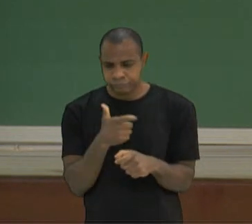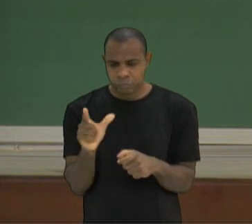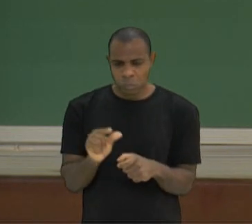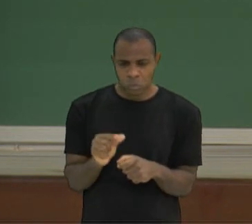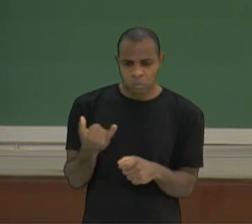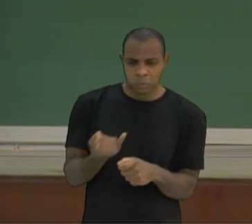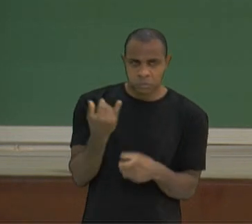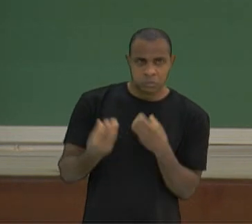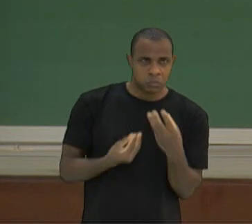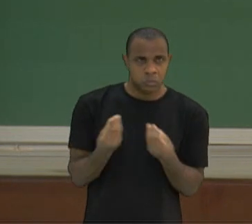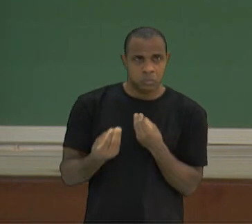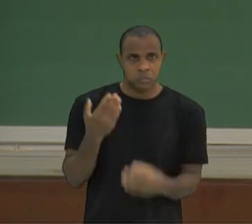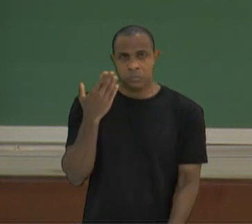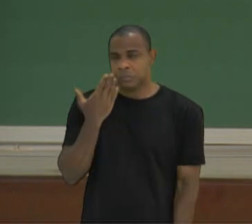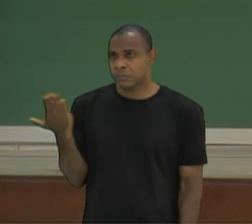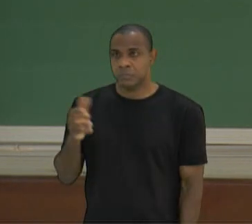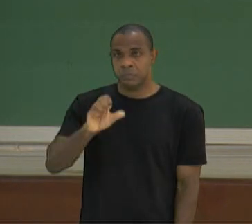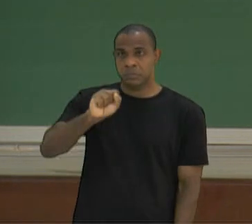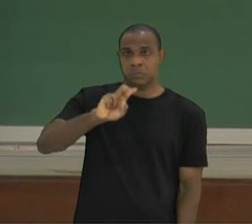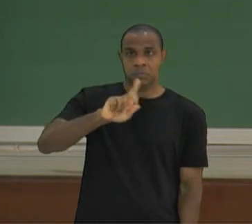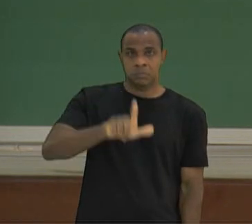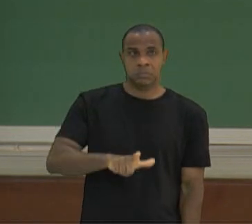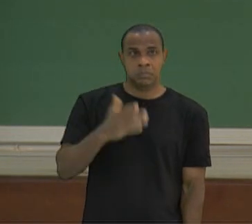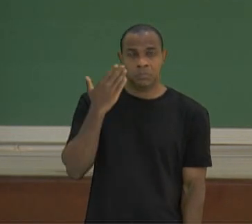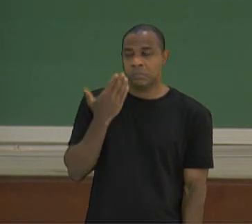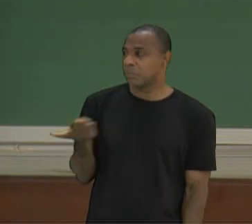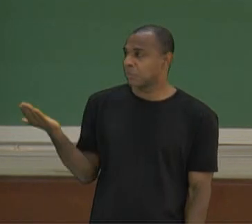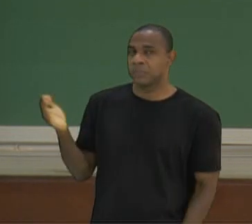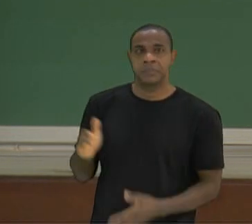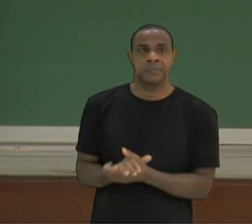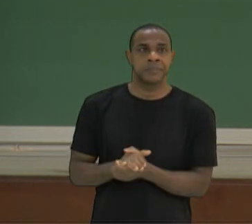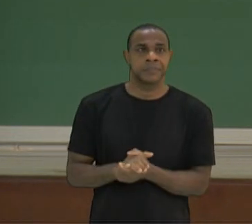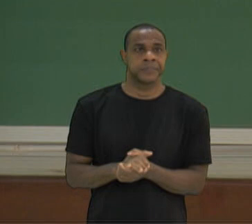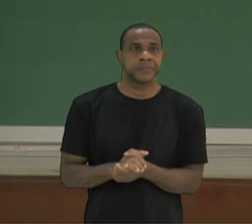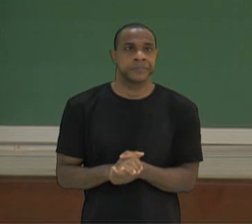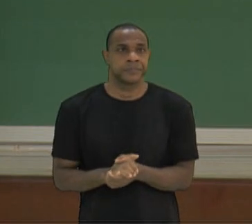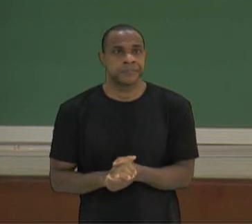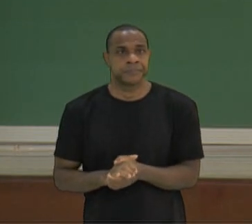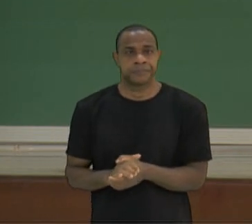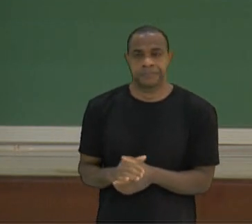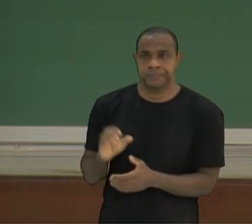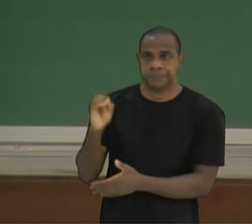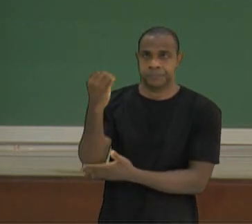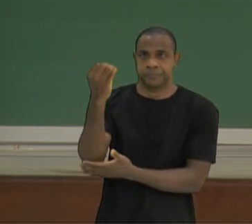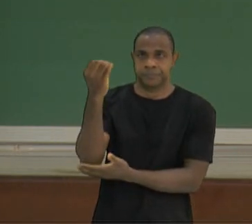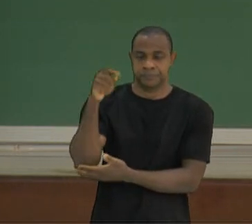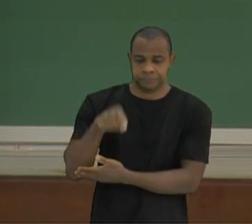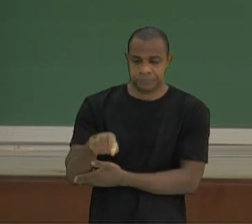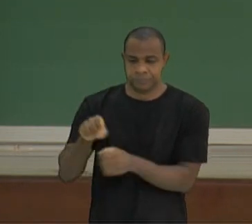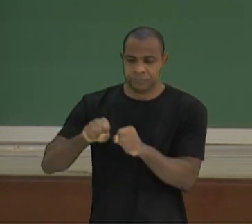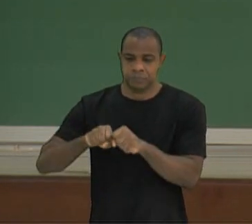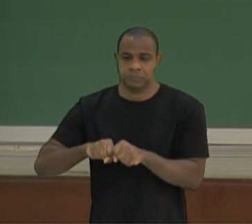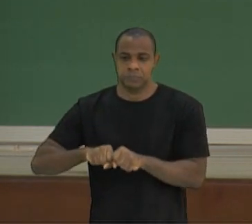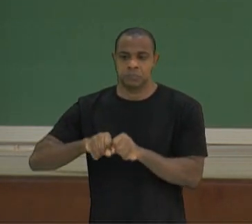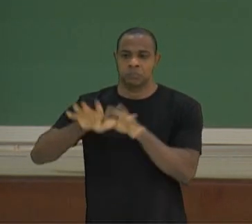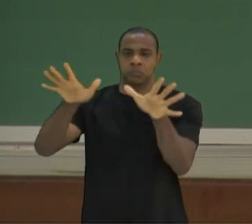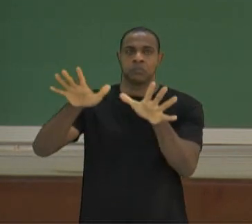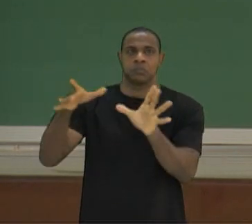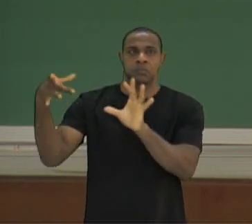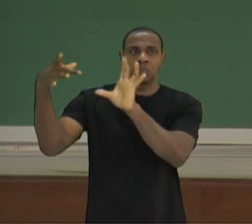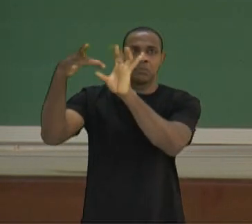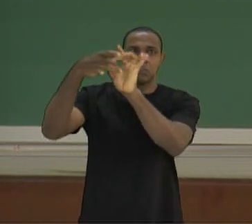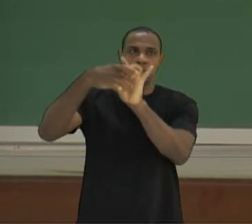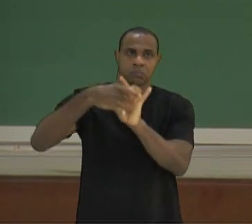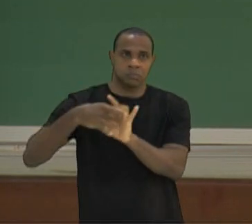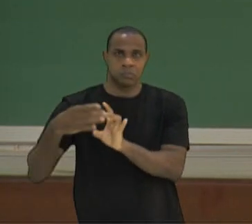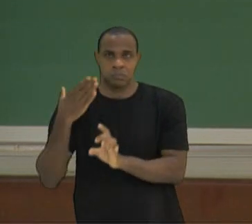vamos ver ali somente a região sul. Então, olha o que se destaca lá. Porto Alegre e Curitiba, que são classificadas